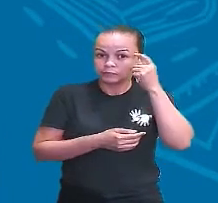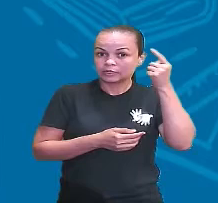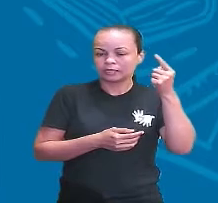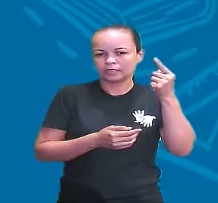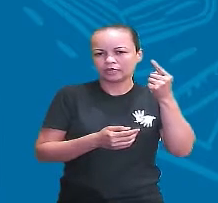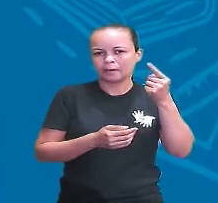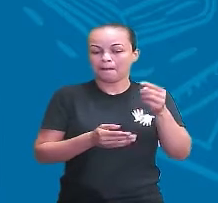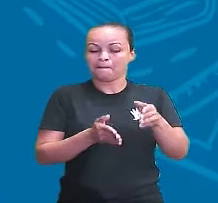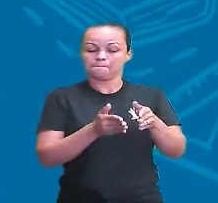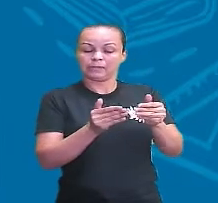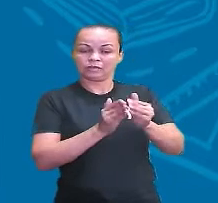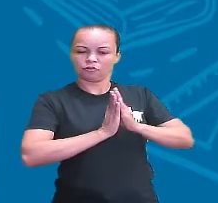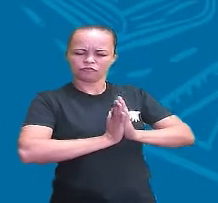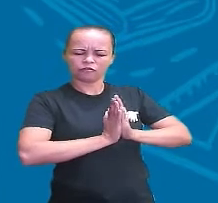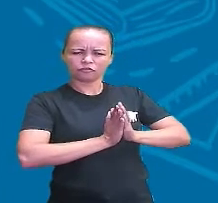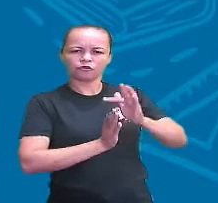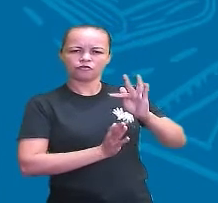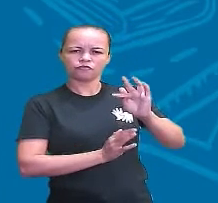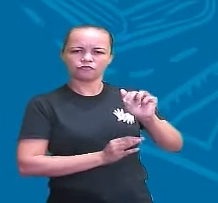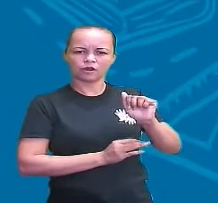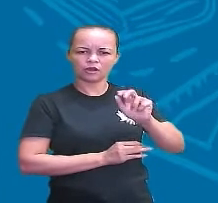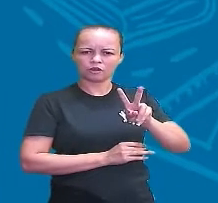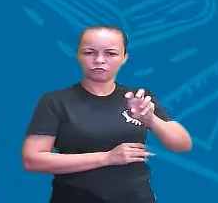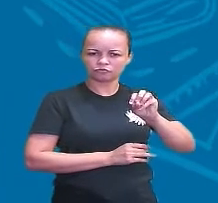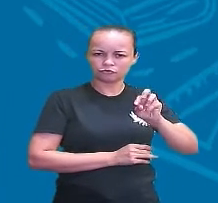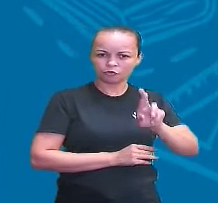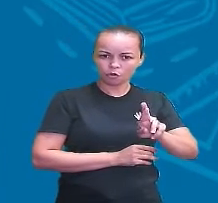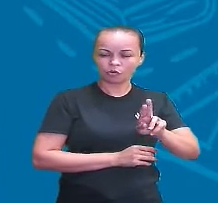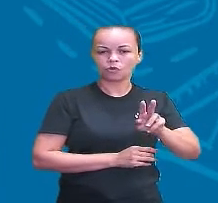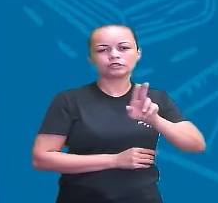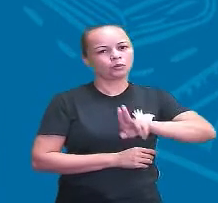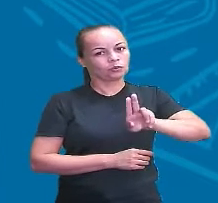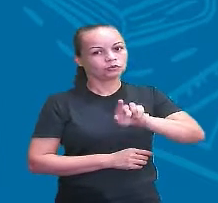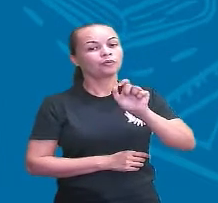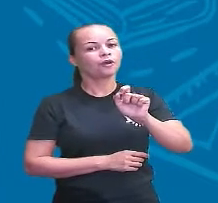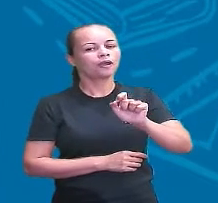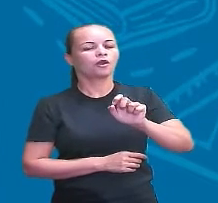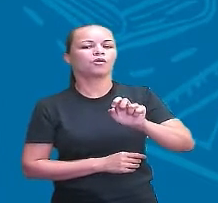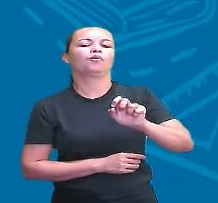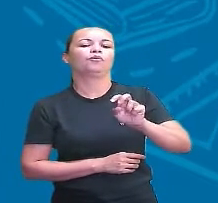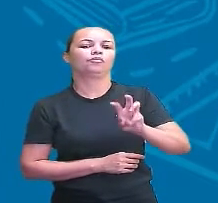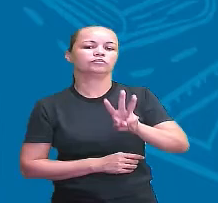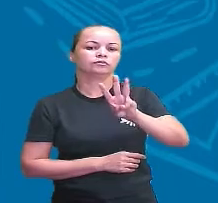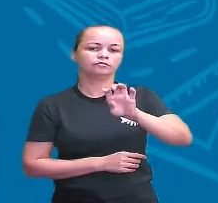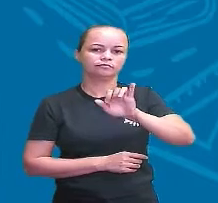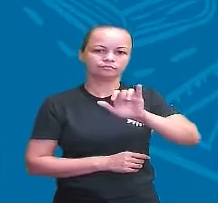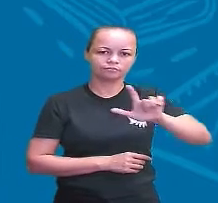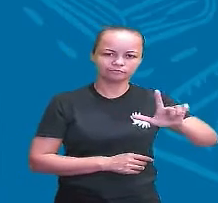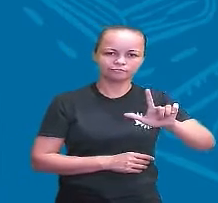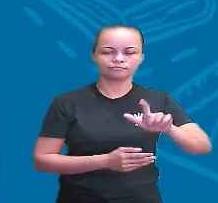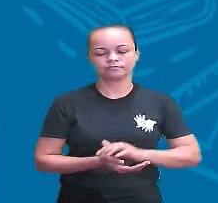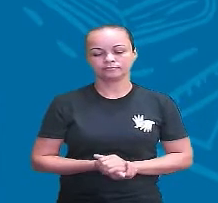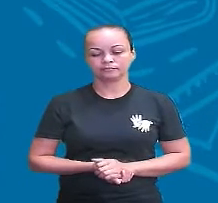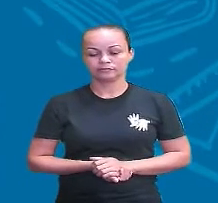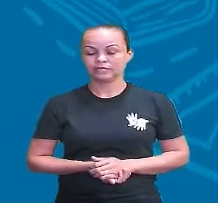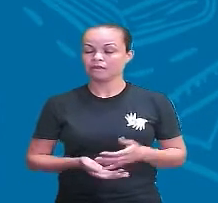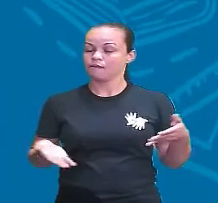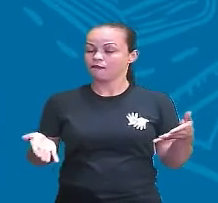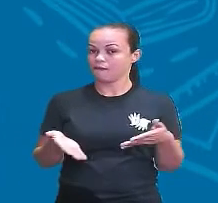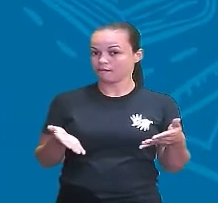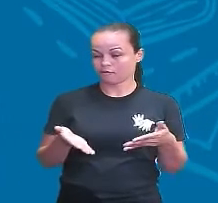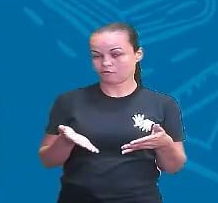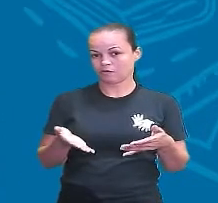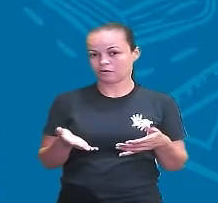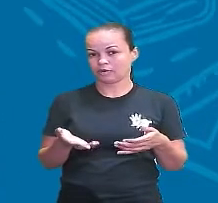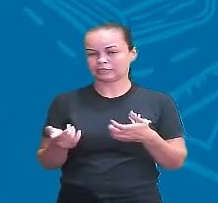tá? Pediu favores, futuro, usa o will. Mas, e agora? Se a gente